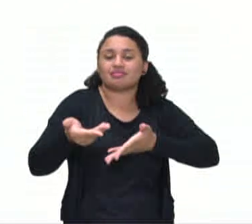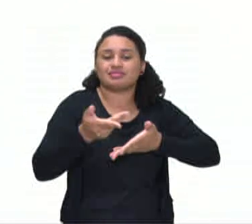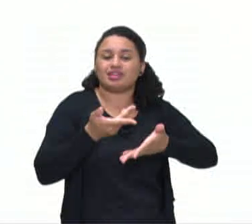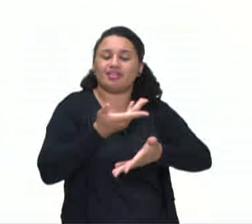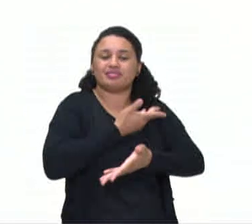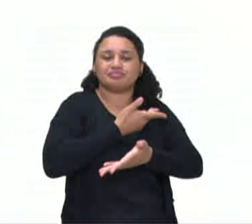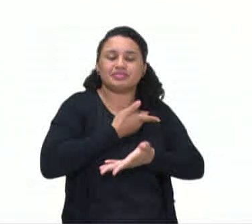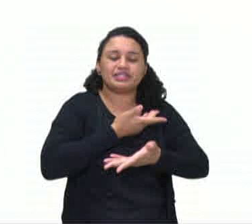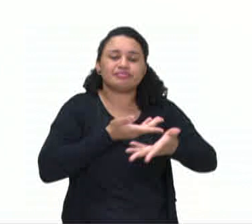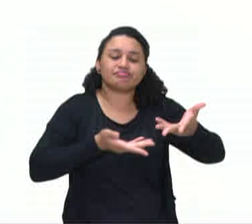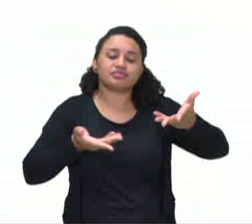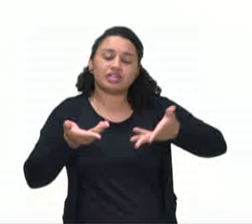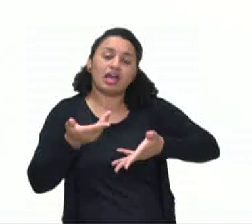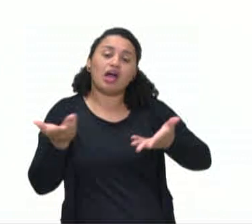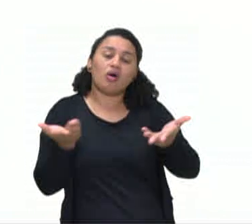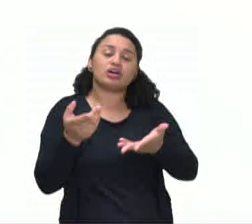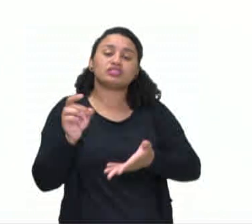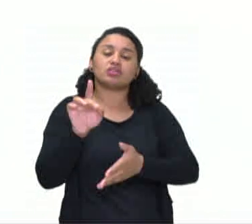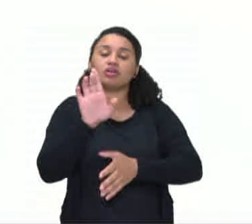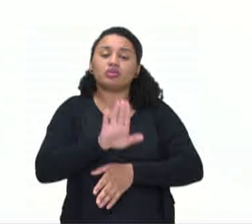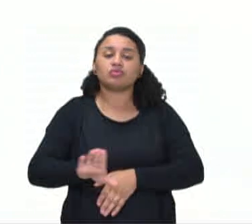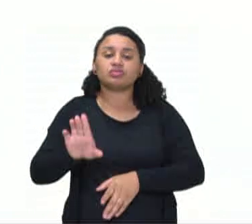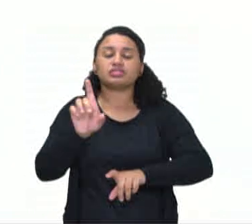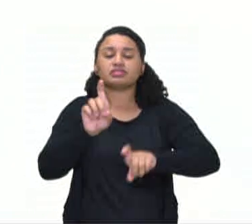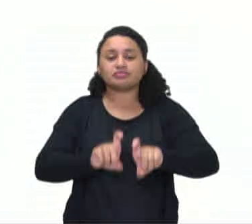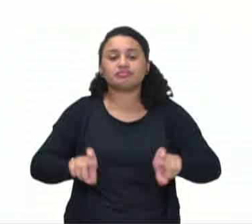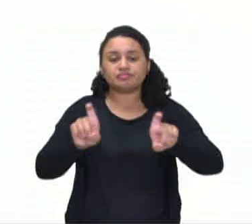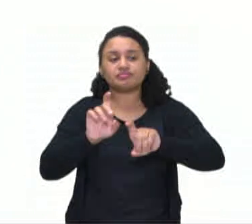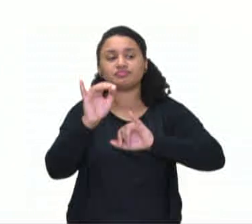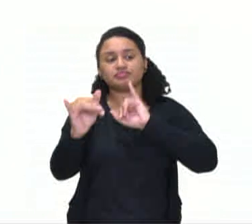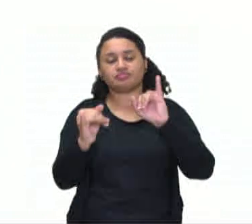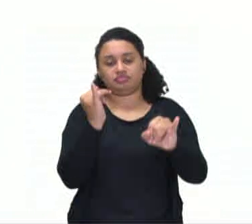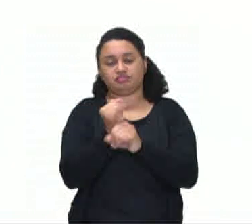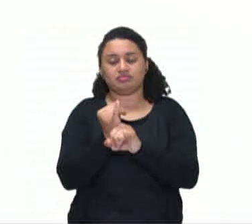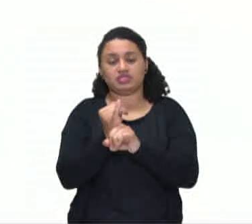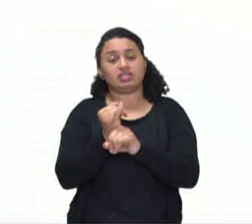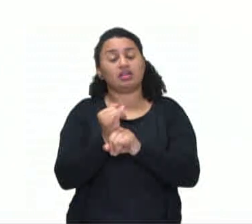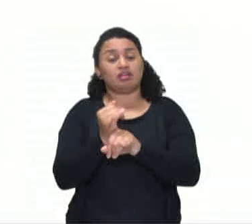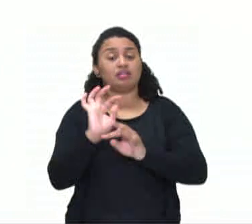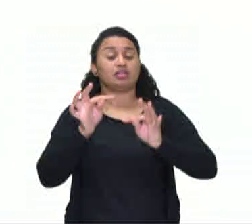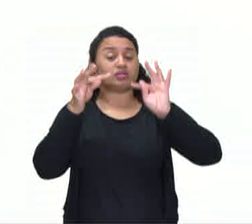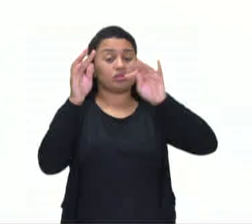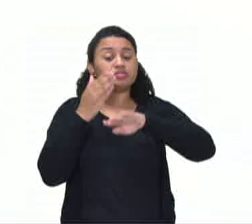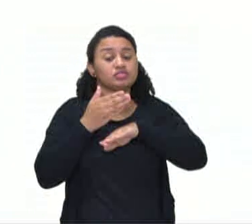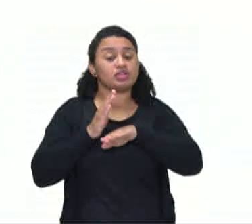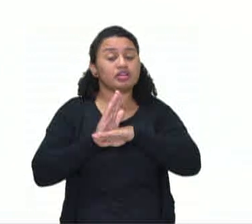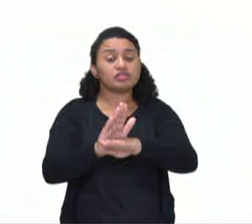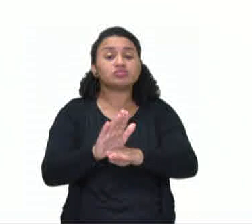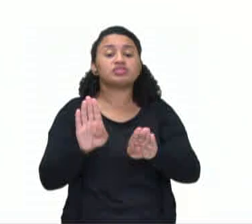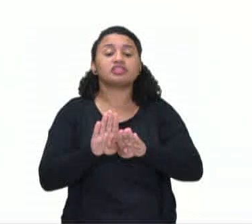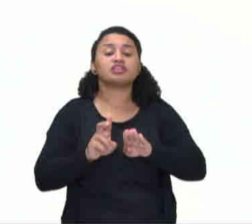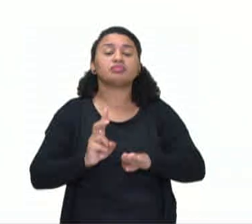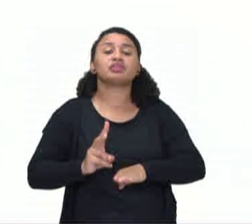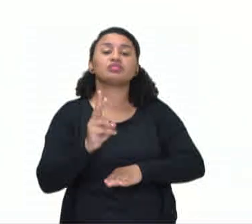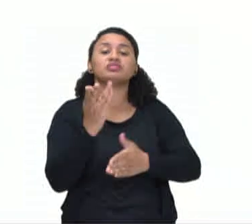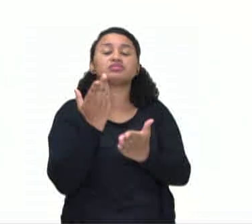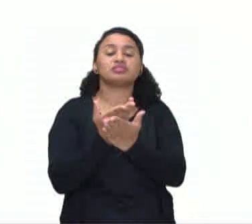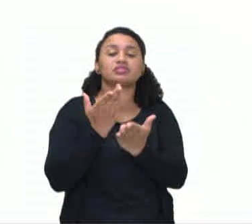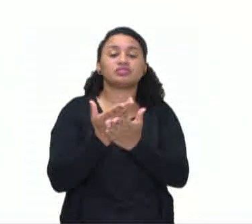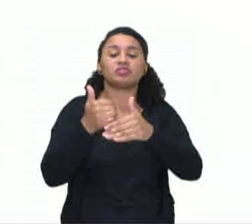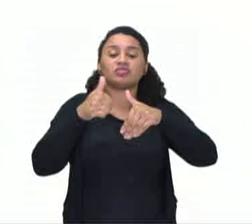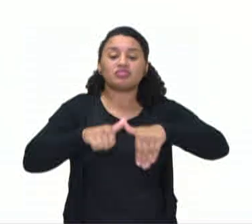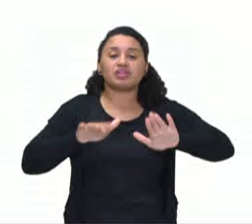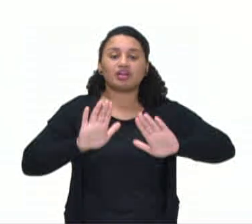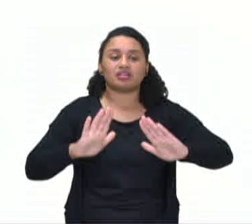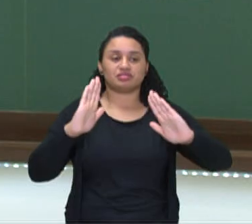nos formatos digitais, alternativas que os ajudam a dar continuidade aos estudos dentro de casa.